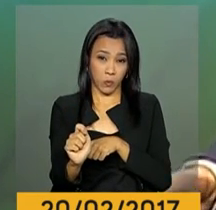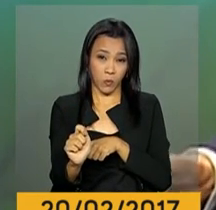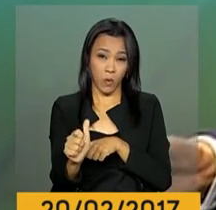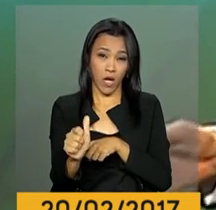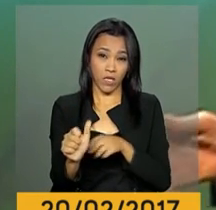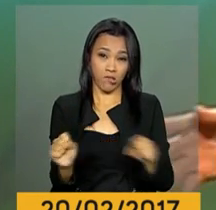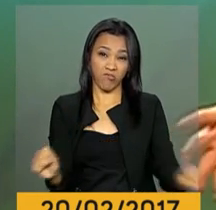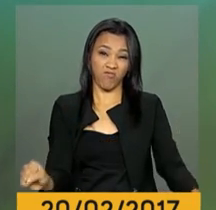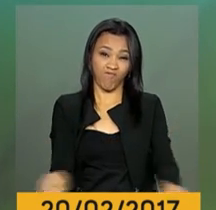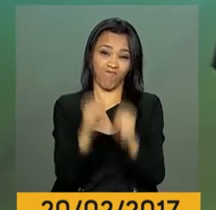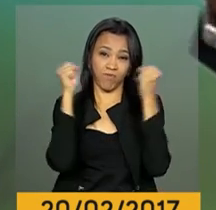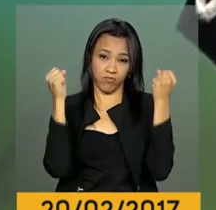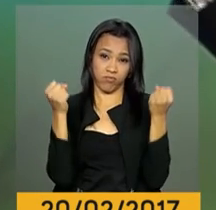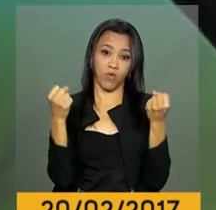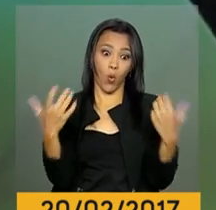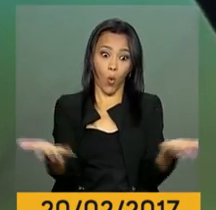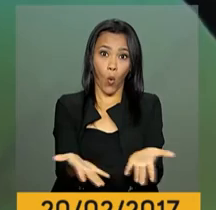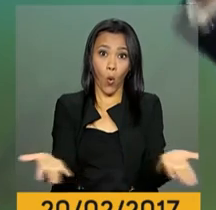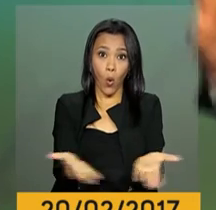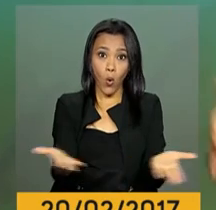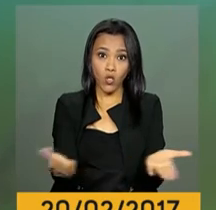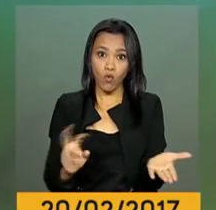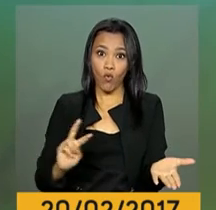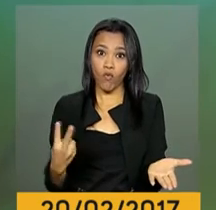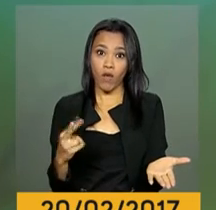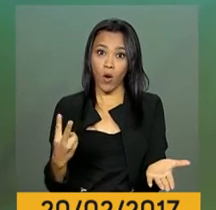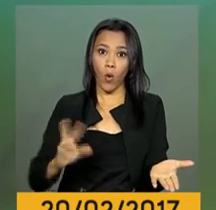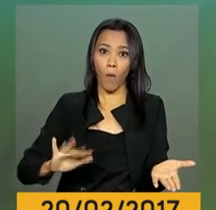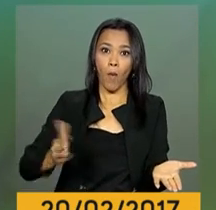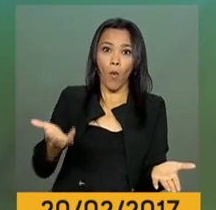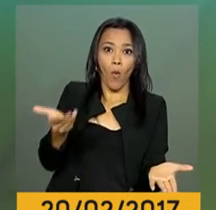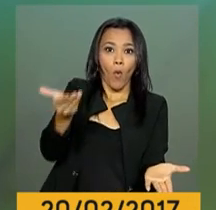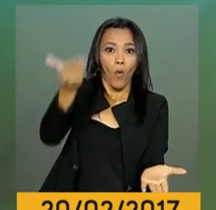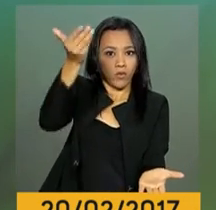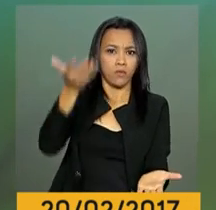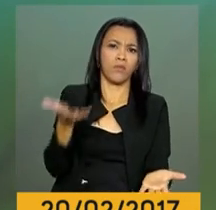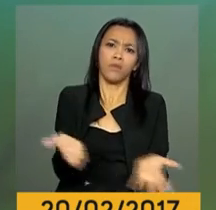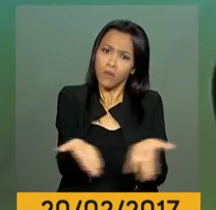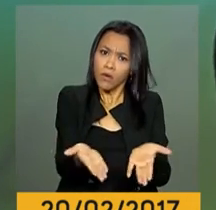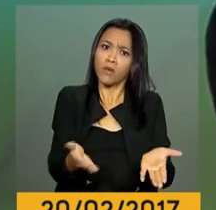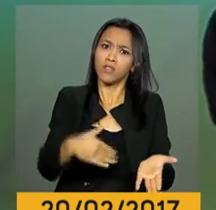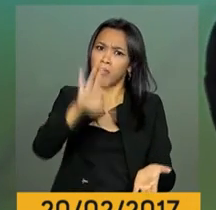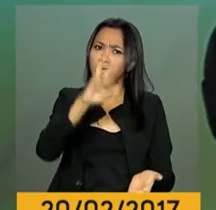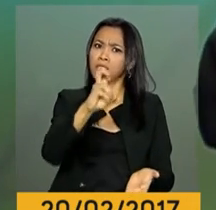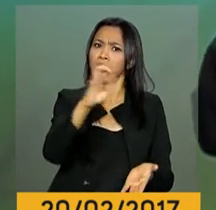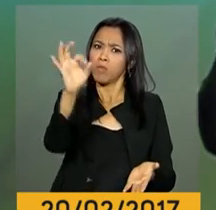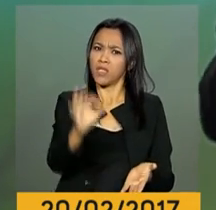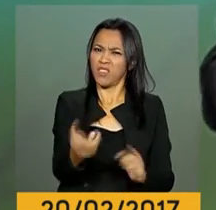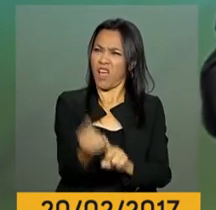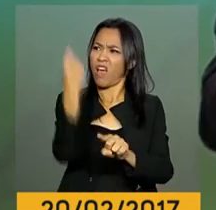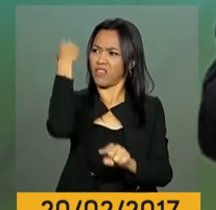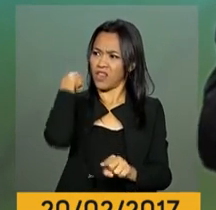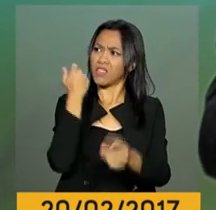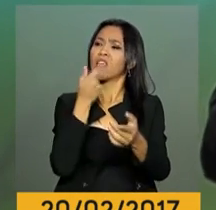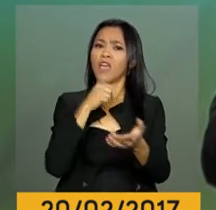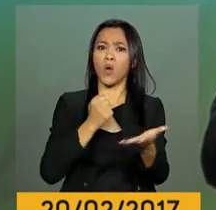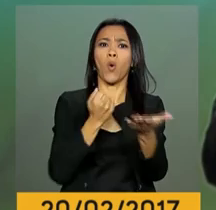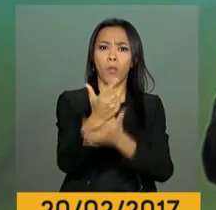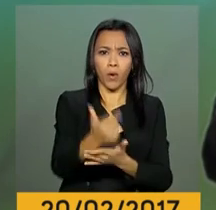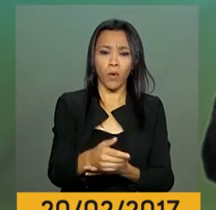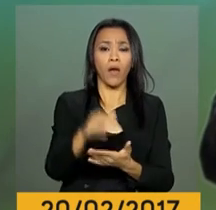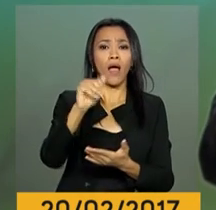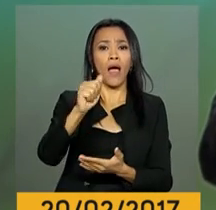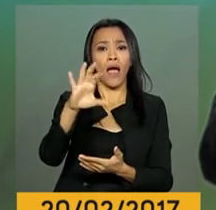do poço, hoje tem um valor de mercado 145% maior. Ou seja, quem comprou ações da Petrobras lá atrás ganhou muito